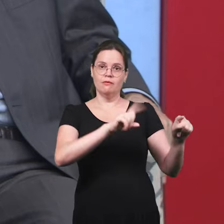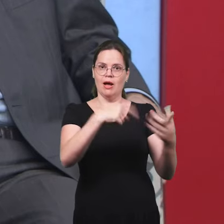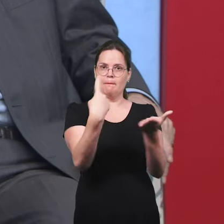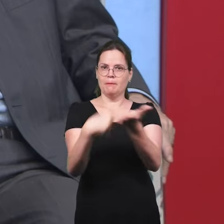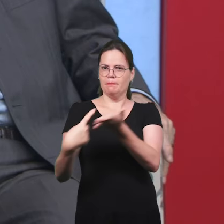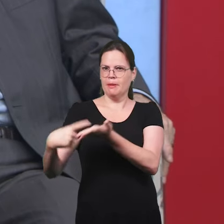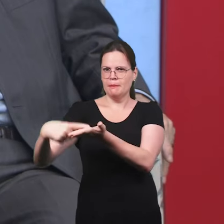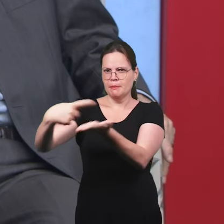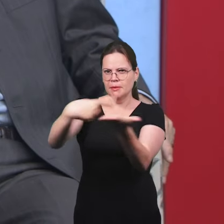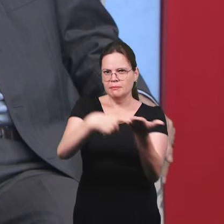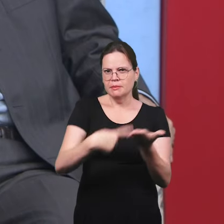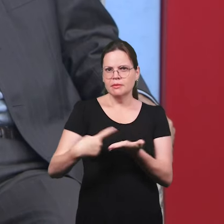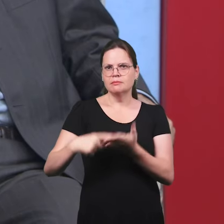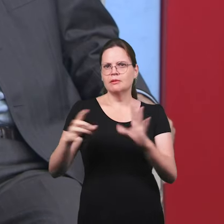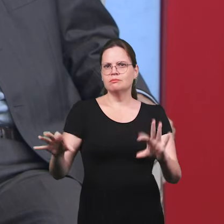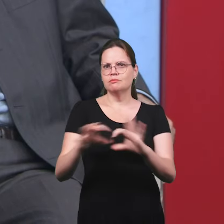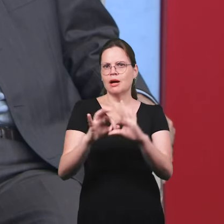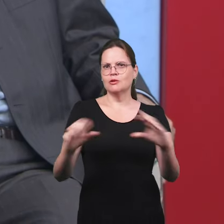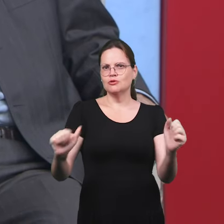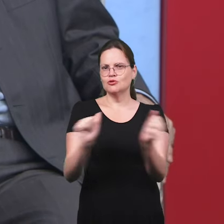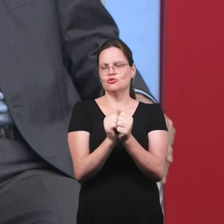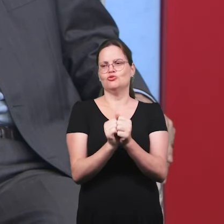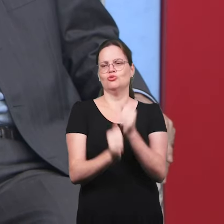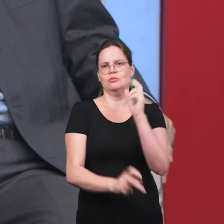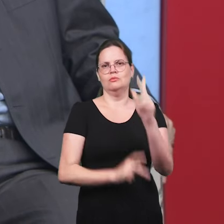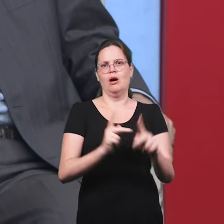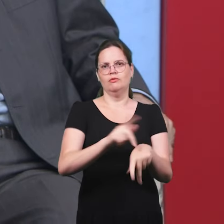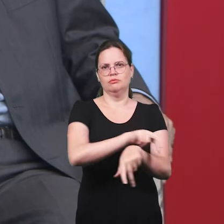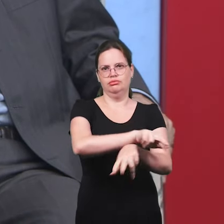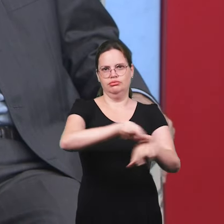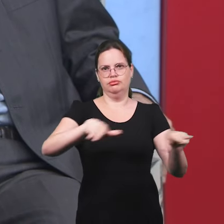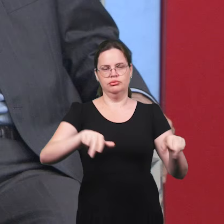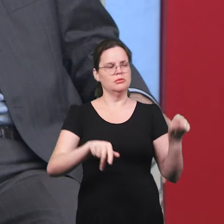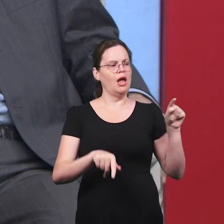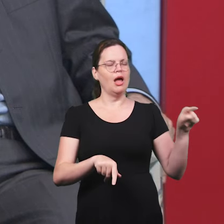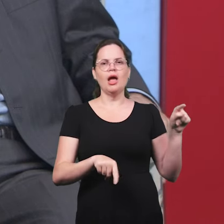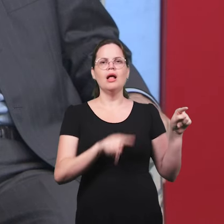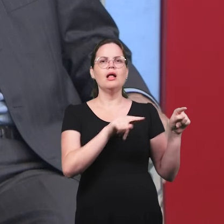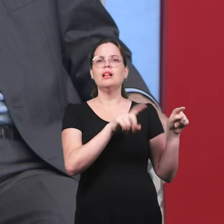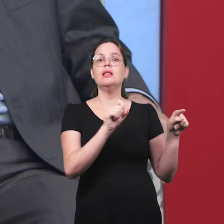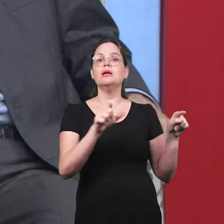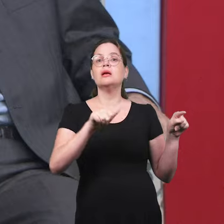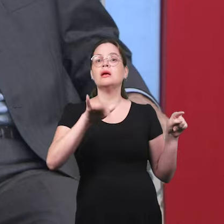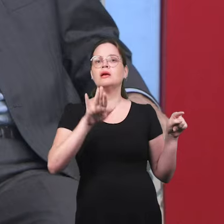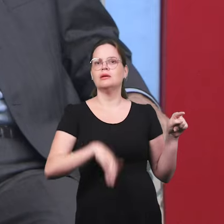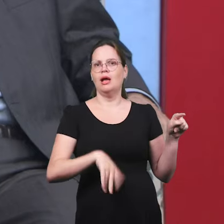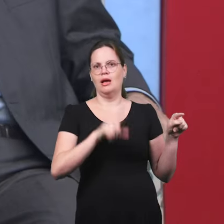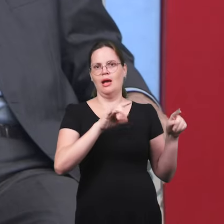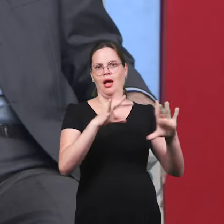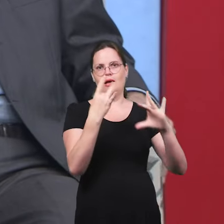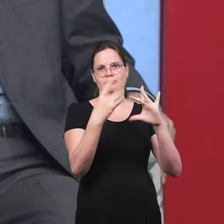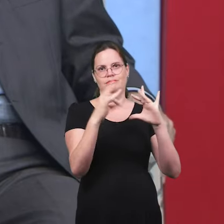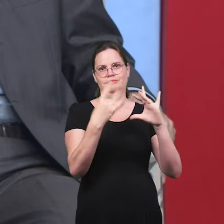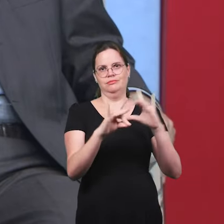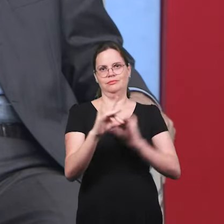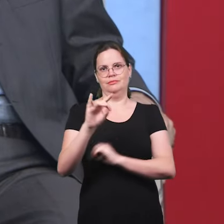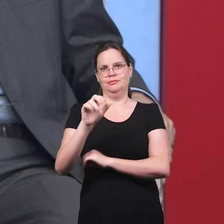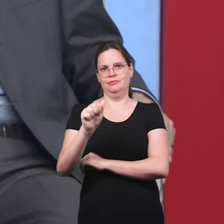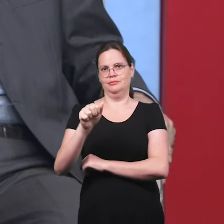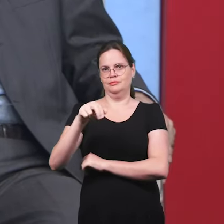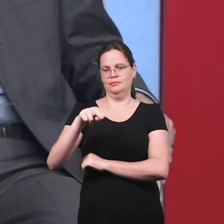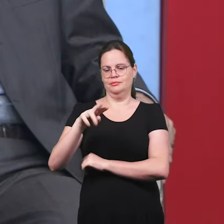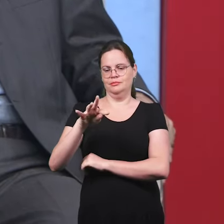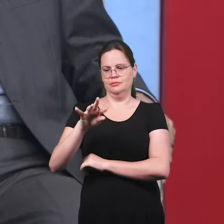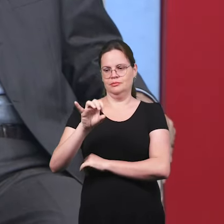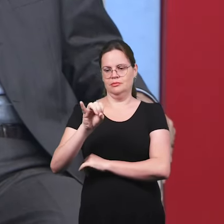é esse ele? Ele é o governador mundial, que virá, que fará um governo